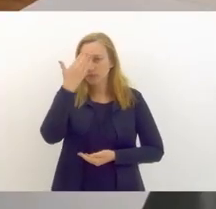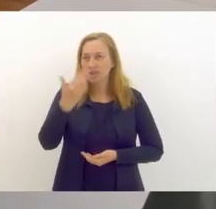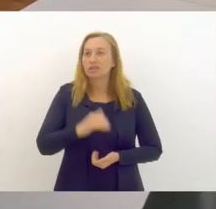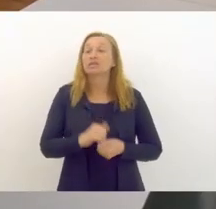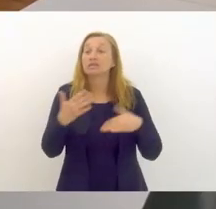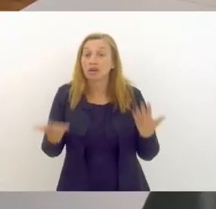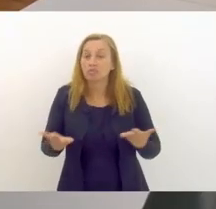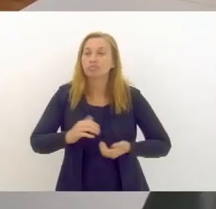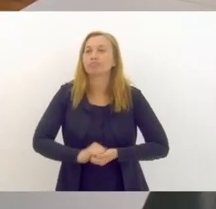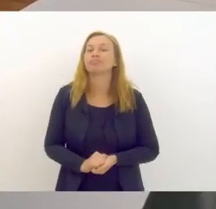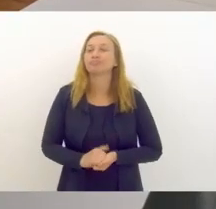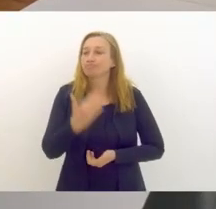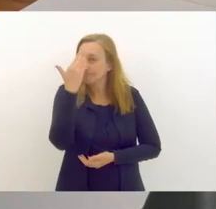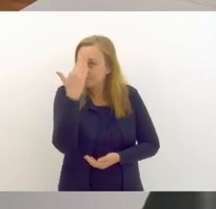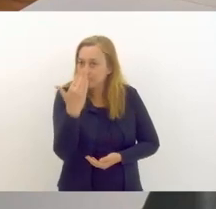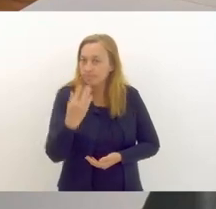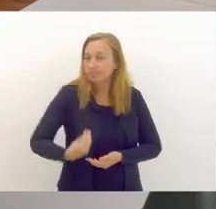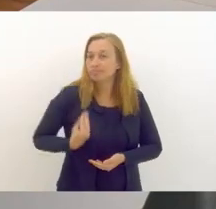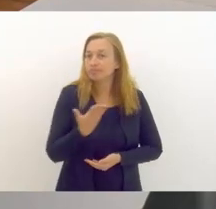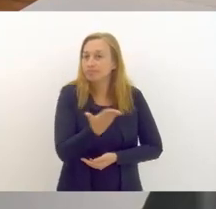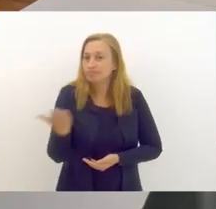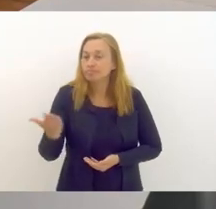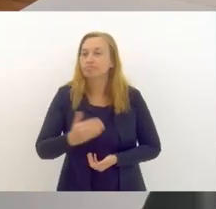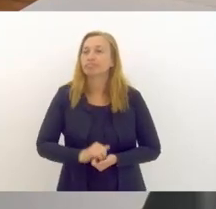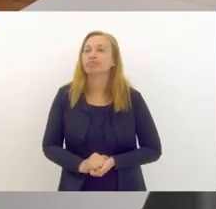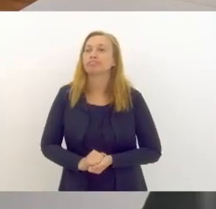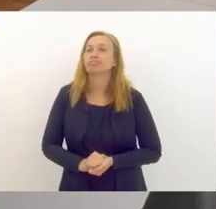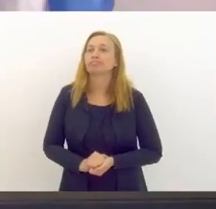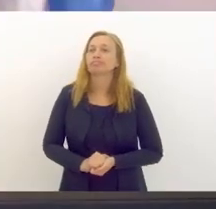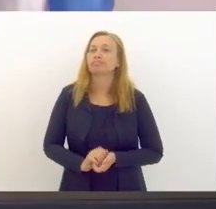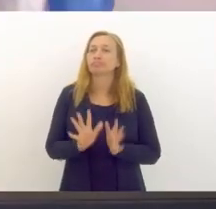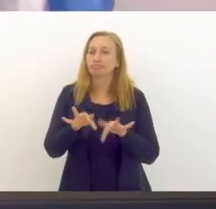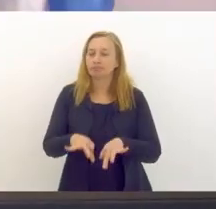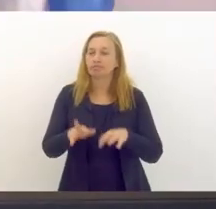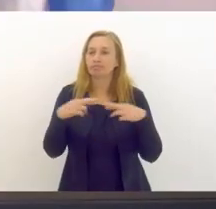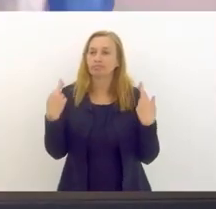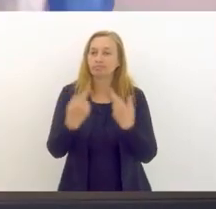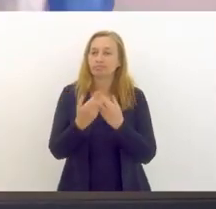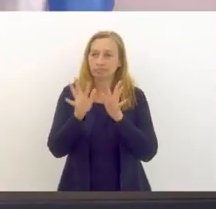Então, agradeço a presença de todos. Está encerrada a